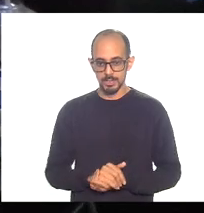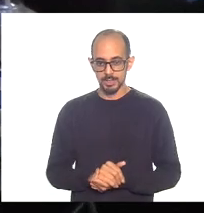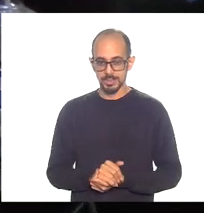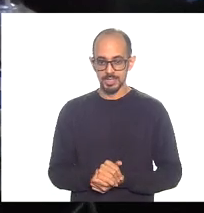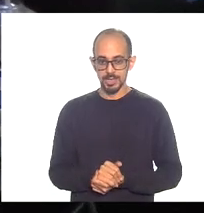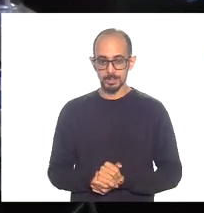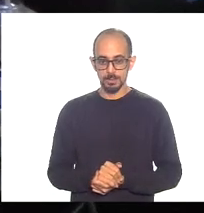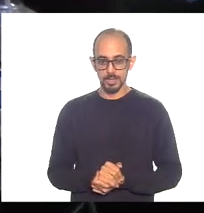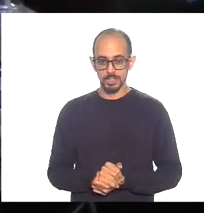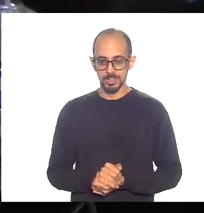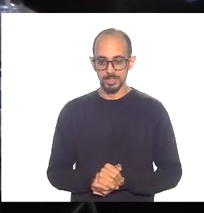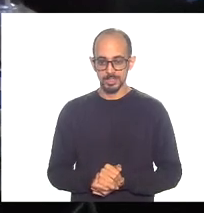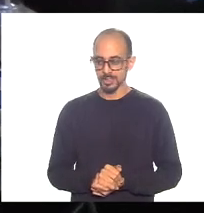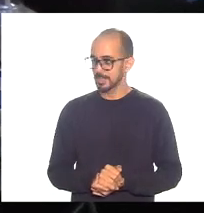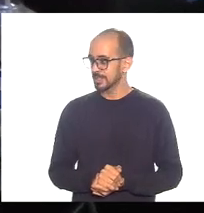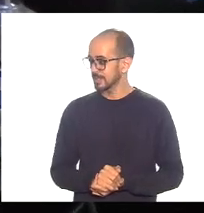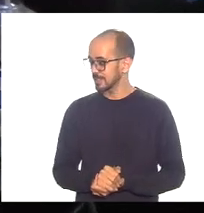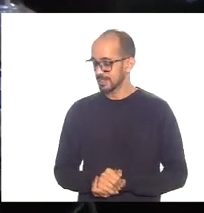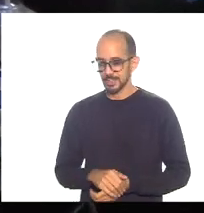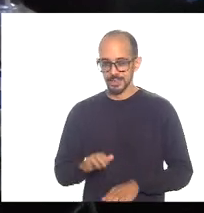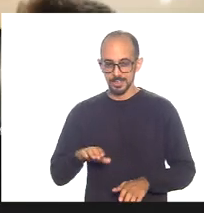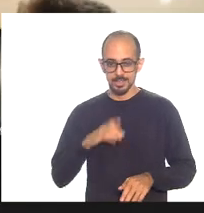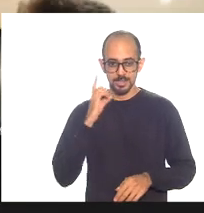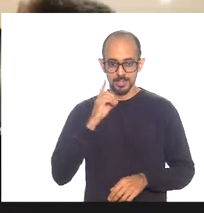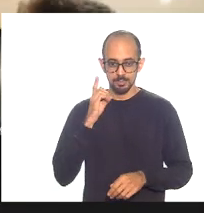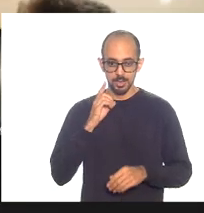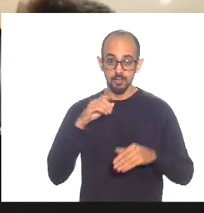Deputado Daniel. Voto favorável. Favorável.